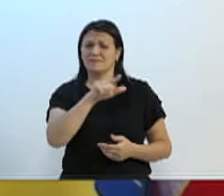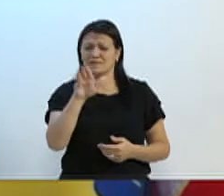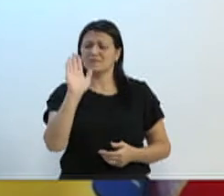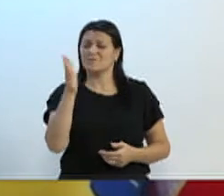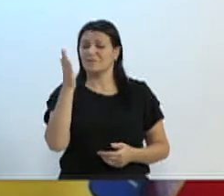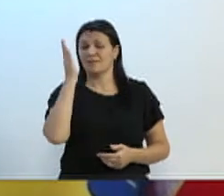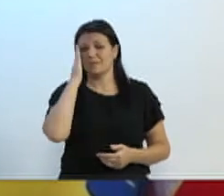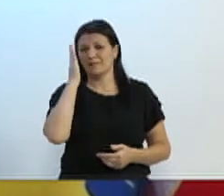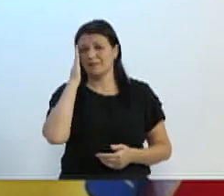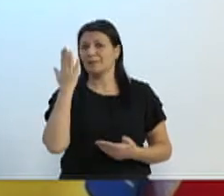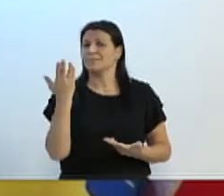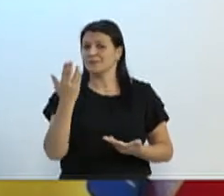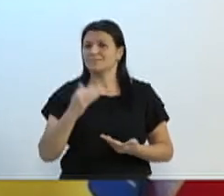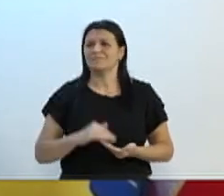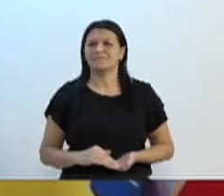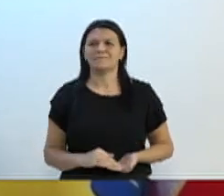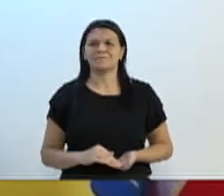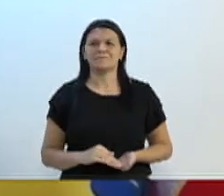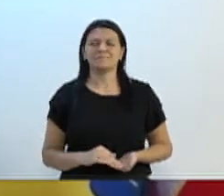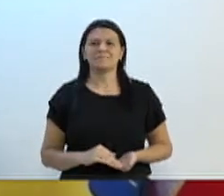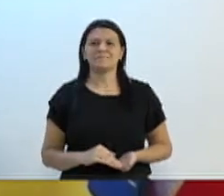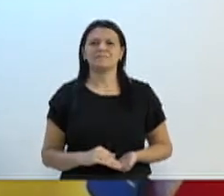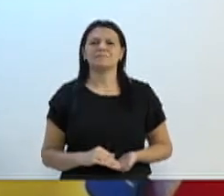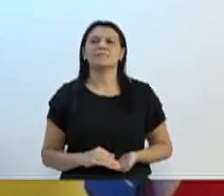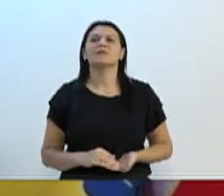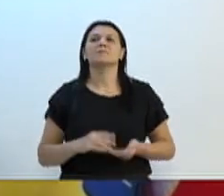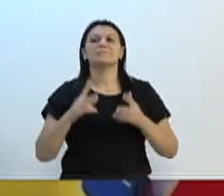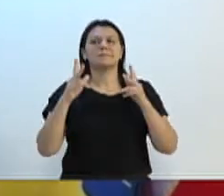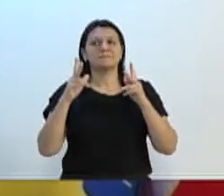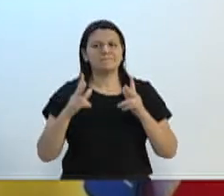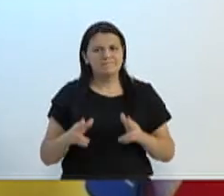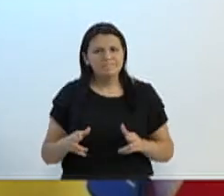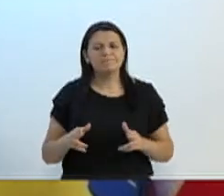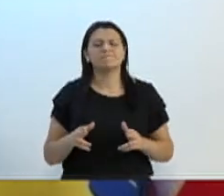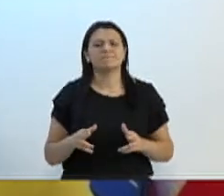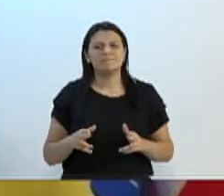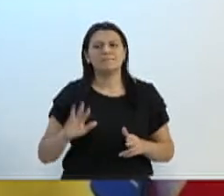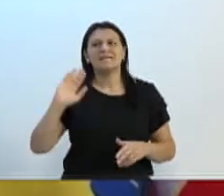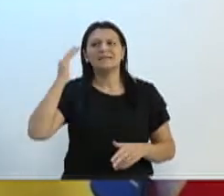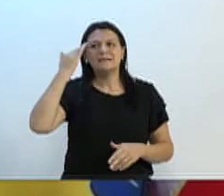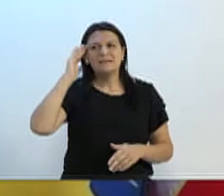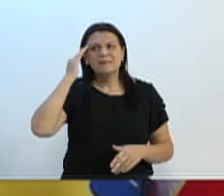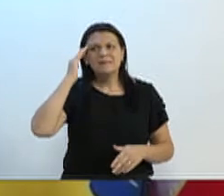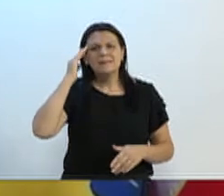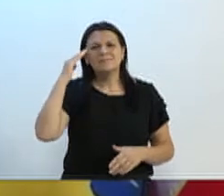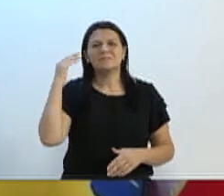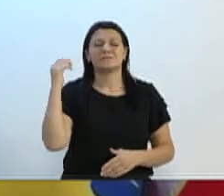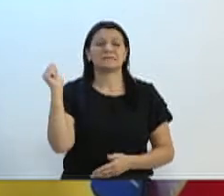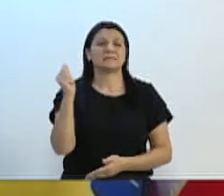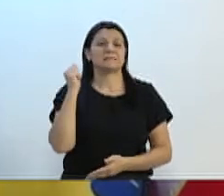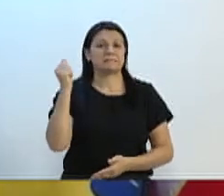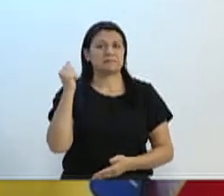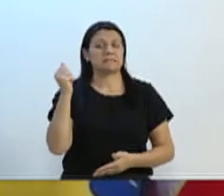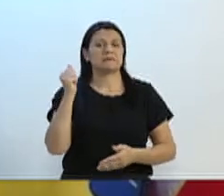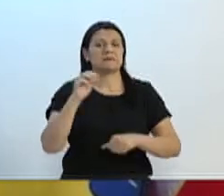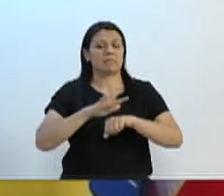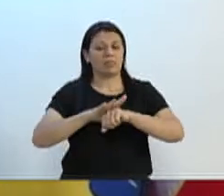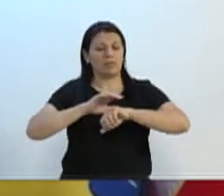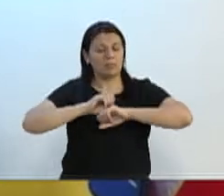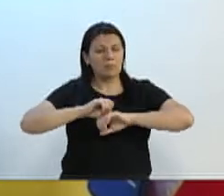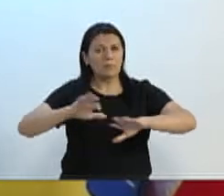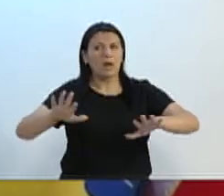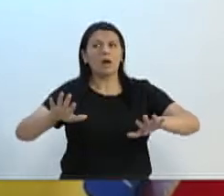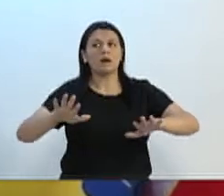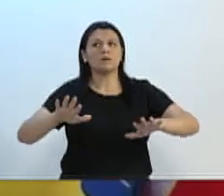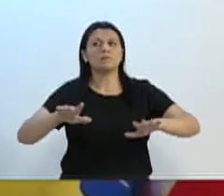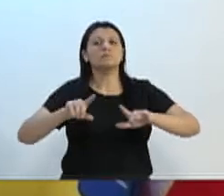estar acompanhando isso também. Da mesma forma que entendemos da gravidade que essa pandemia nos gerou,